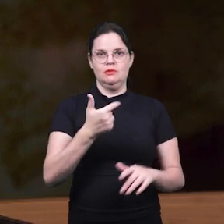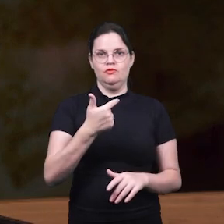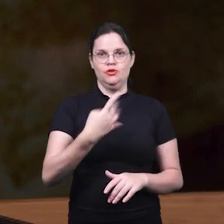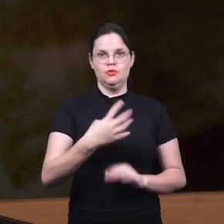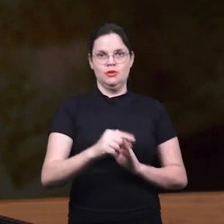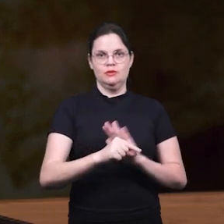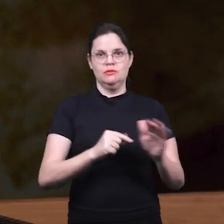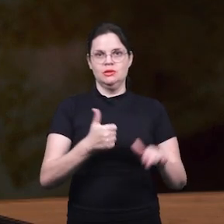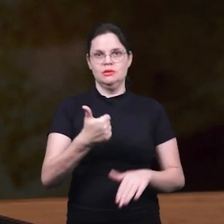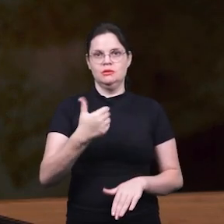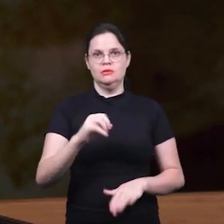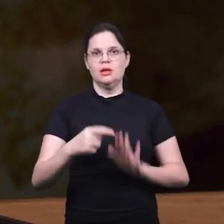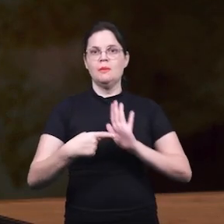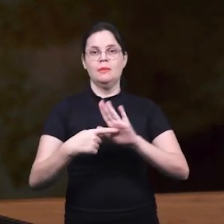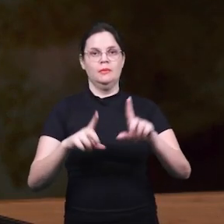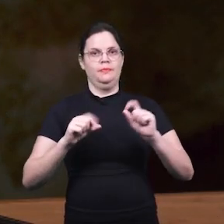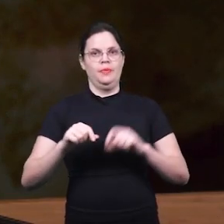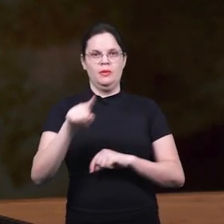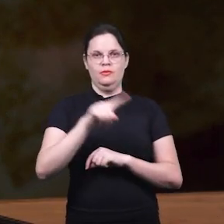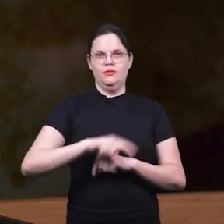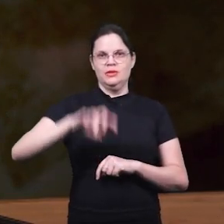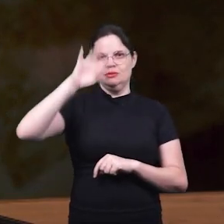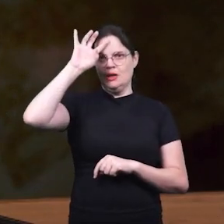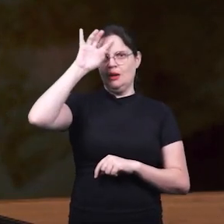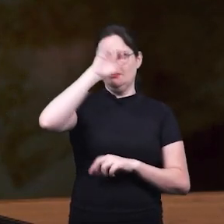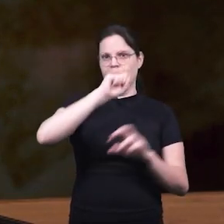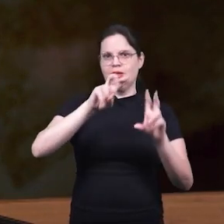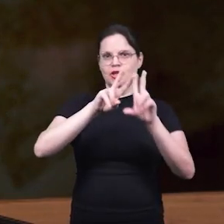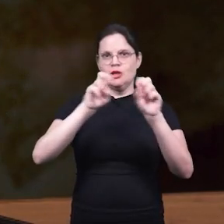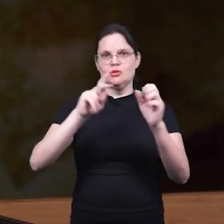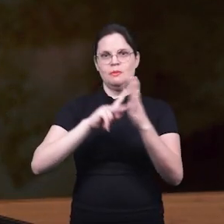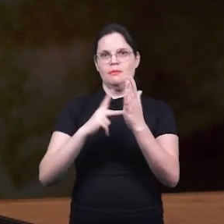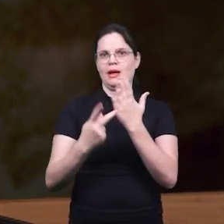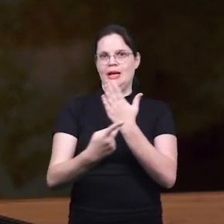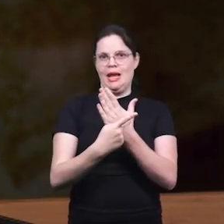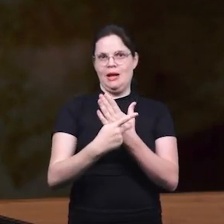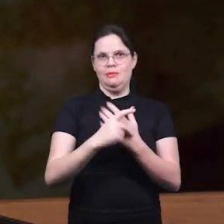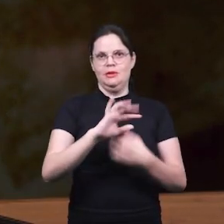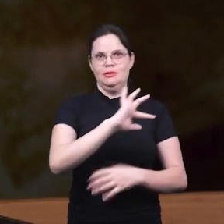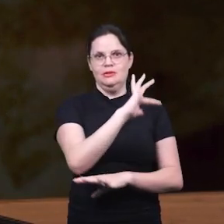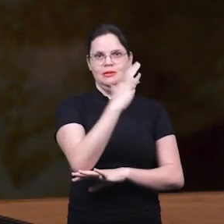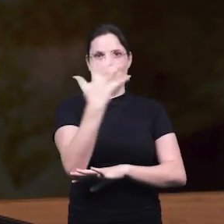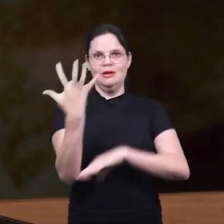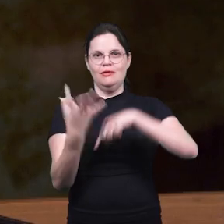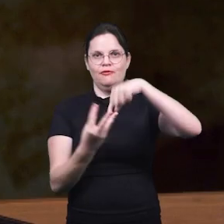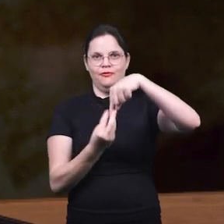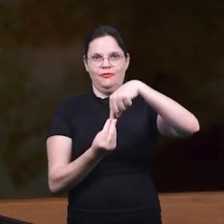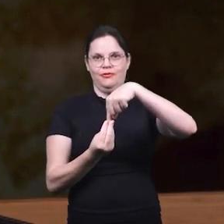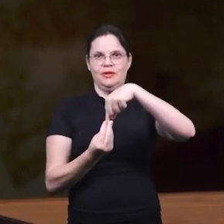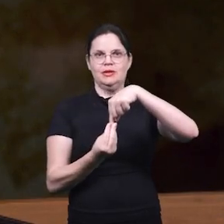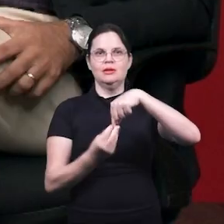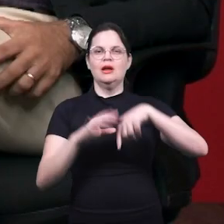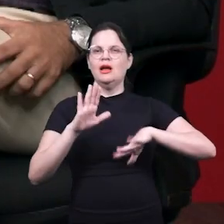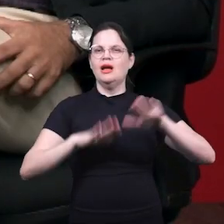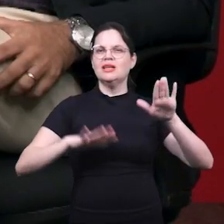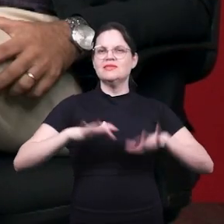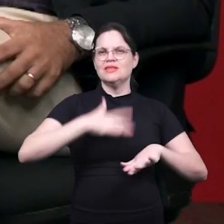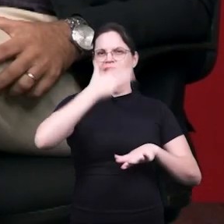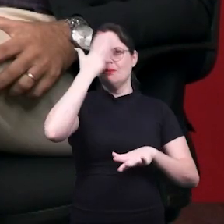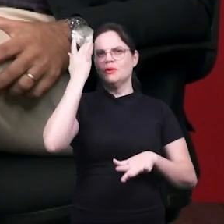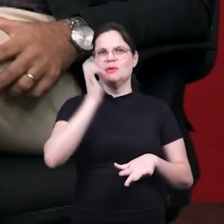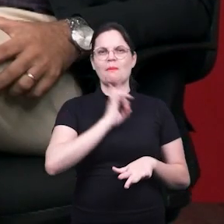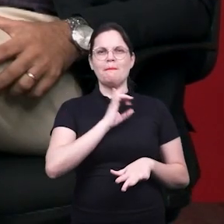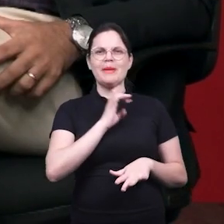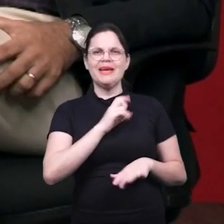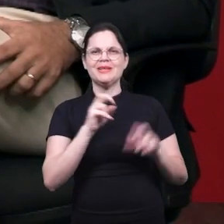diz assim: aprendei, pois, esta parábola da figueira. Né, às vezes as pessoas têm um pouco de medo de